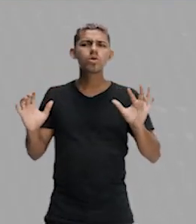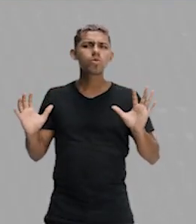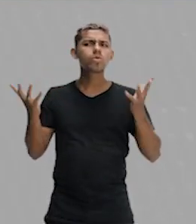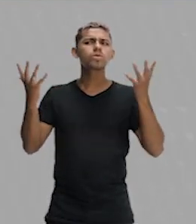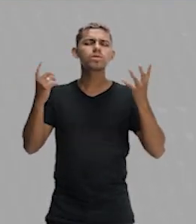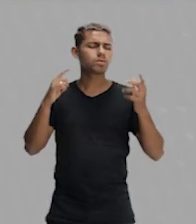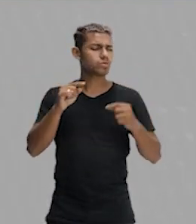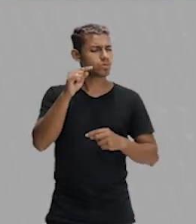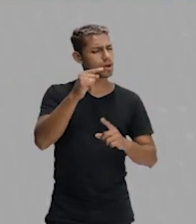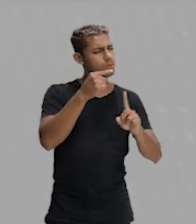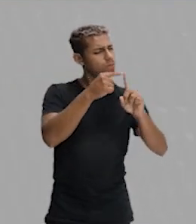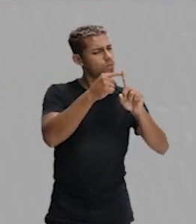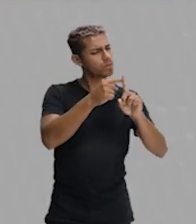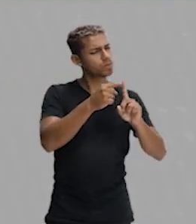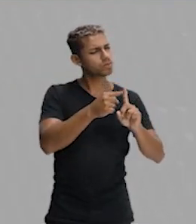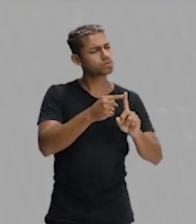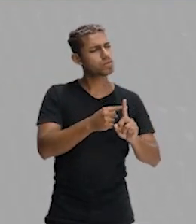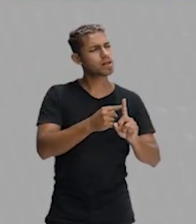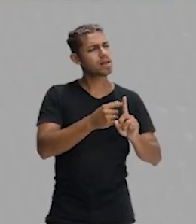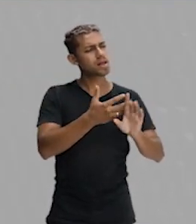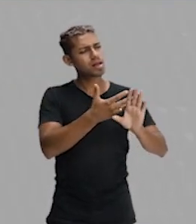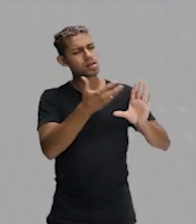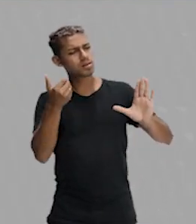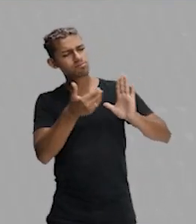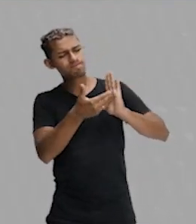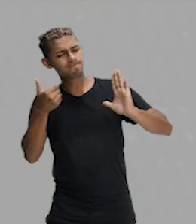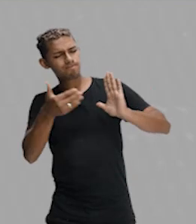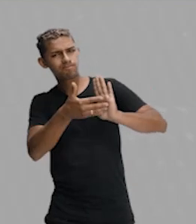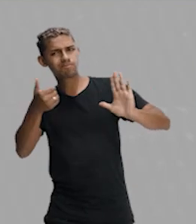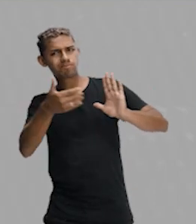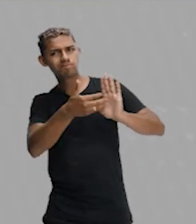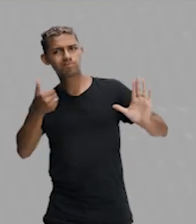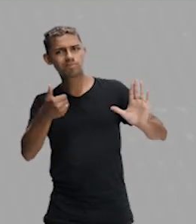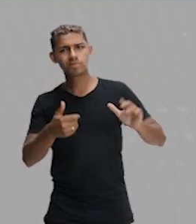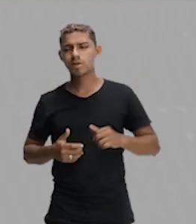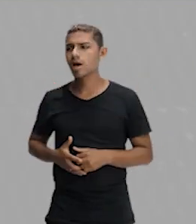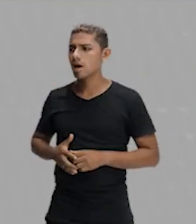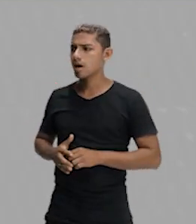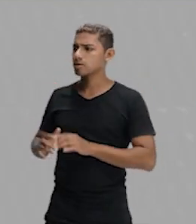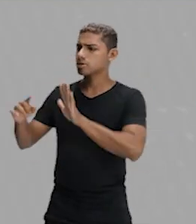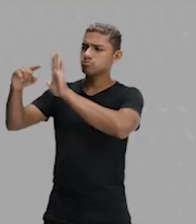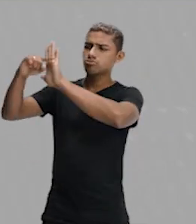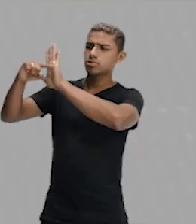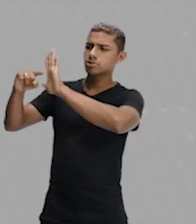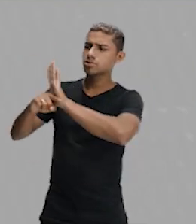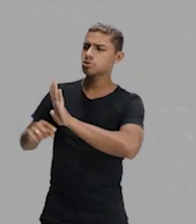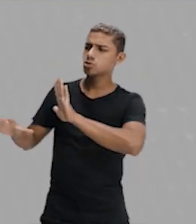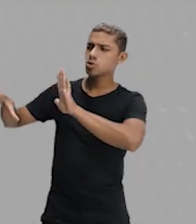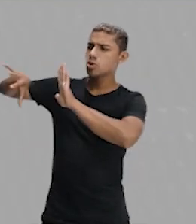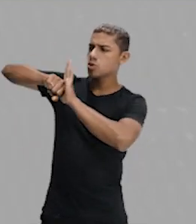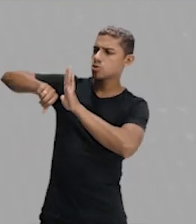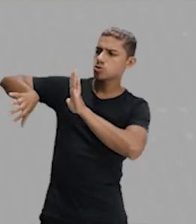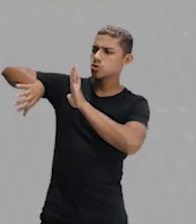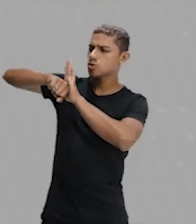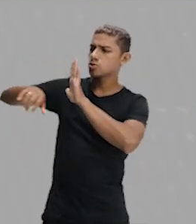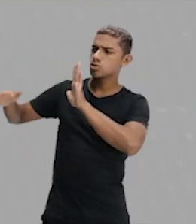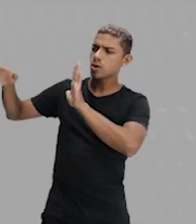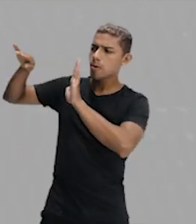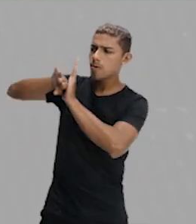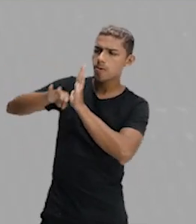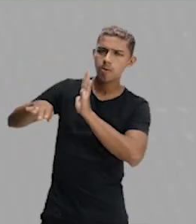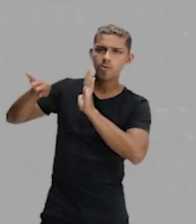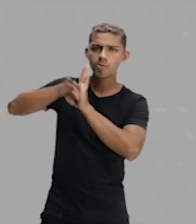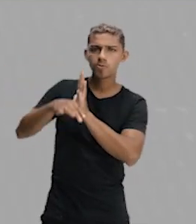sair, não é, da positiva e vai chegar na negativa. Então, seria basicamente isso. Ó. Ela parte